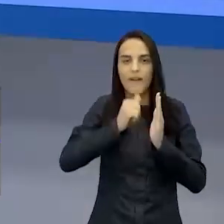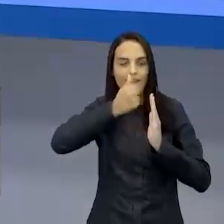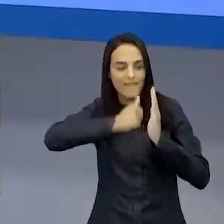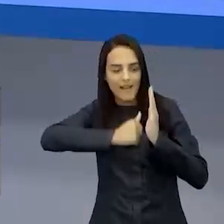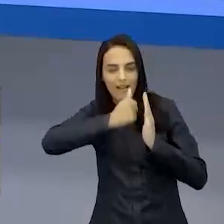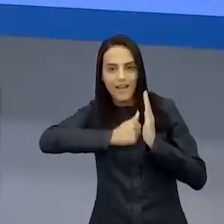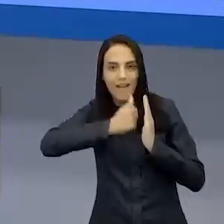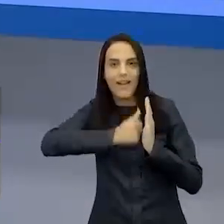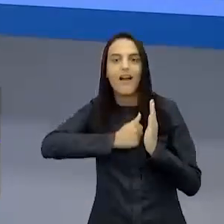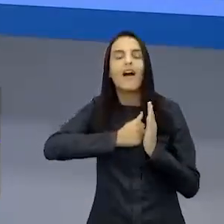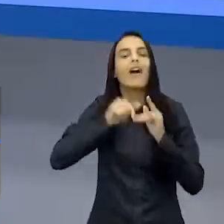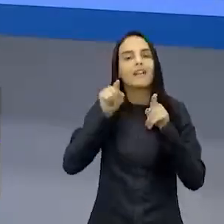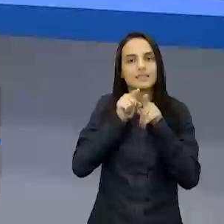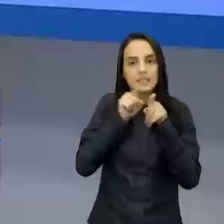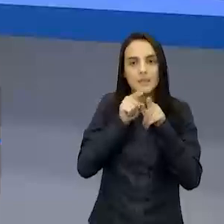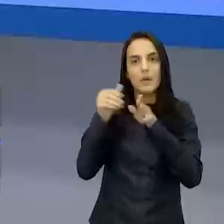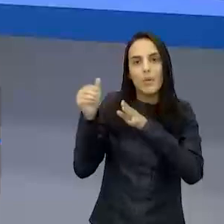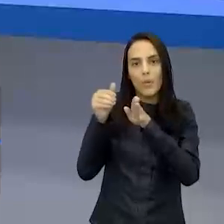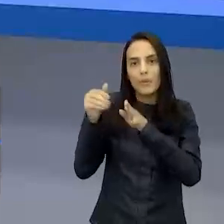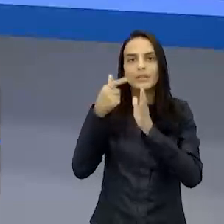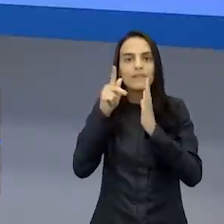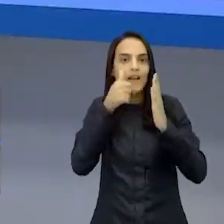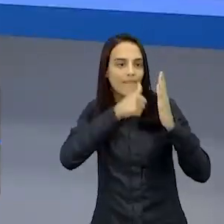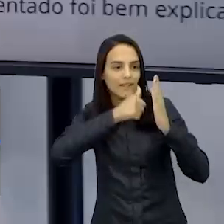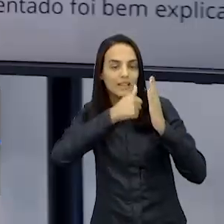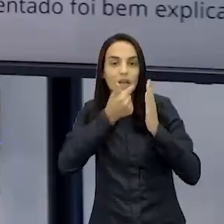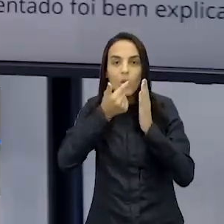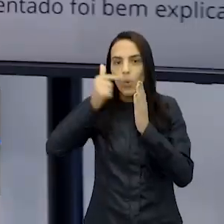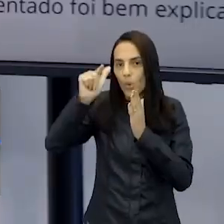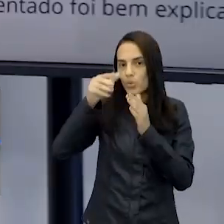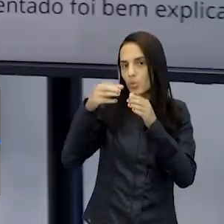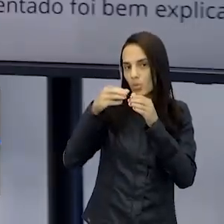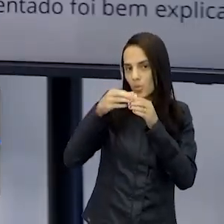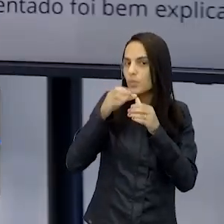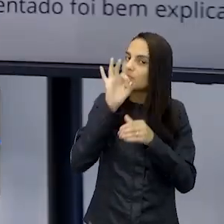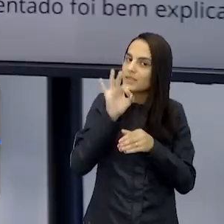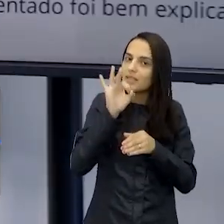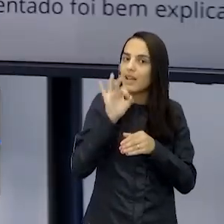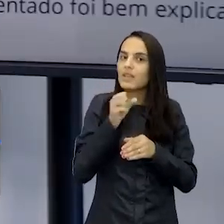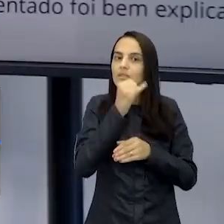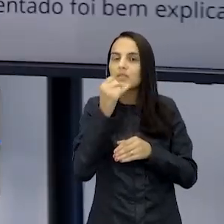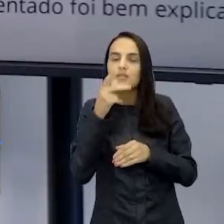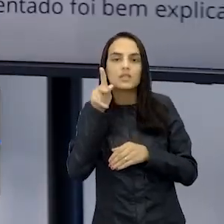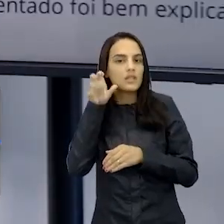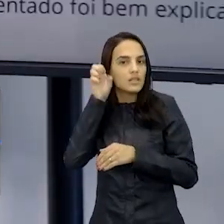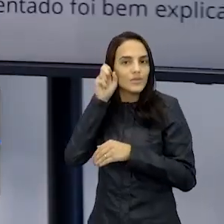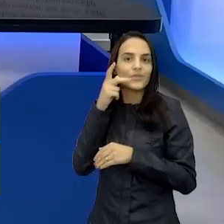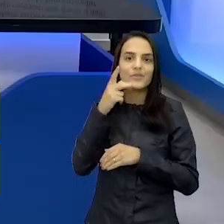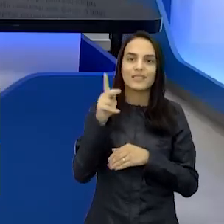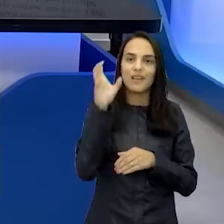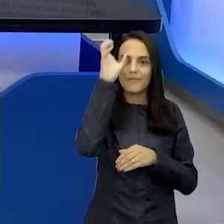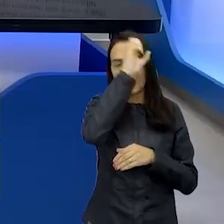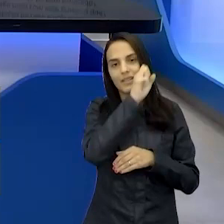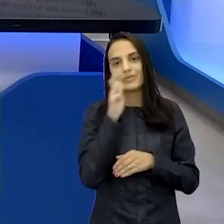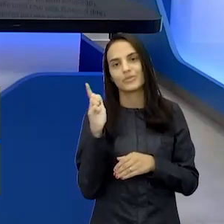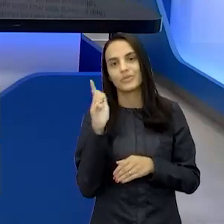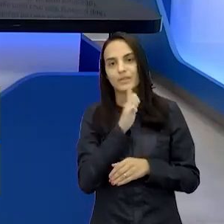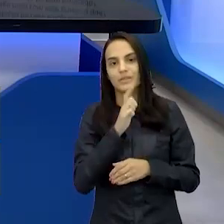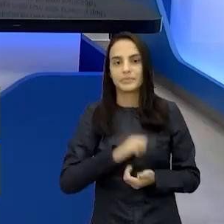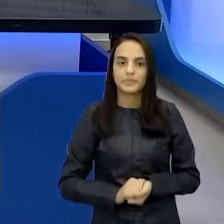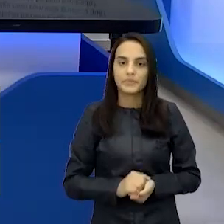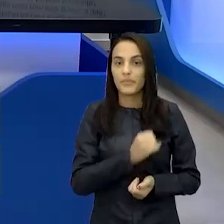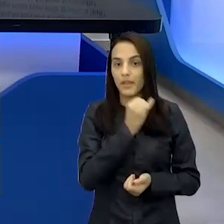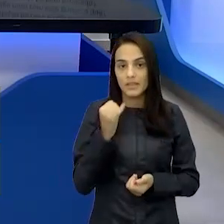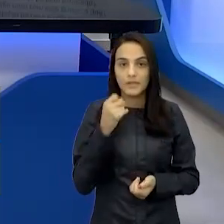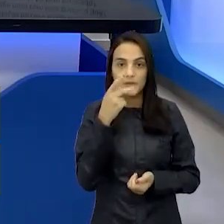avaliado. E também você vai ter um momento que ele vai avaliar o outro grupo. Exato, e se você escuta... Você aprende. Você aprende, então se